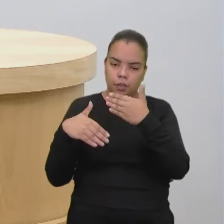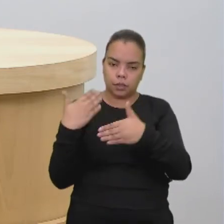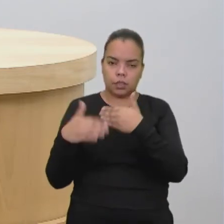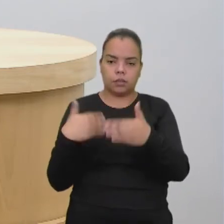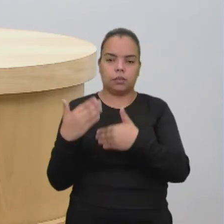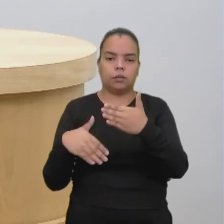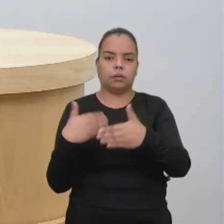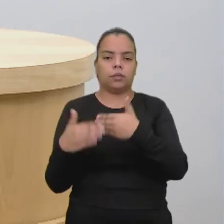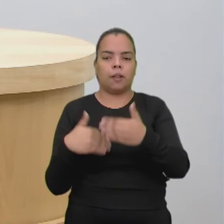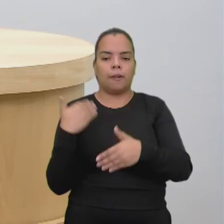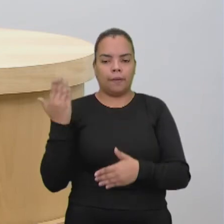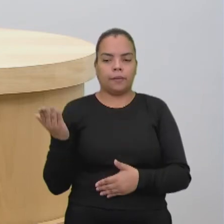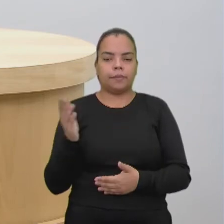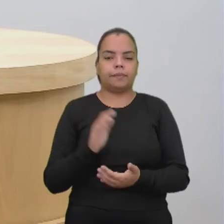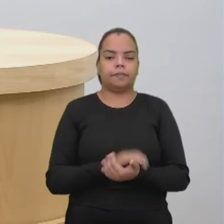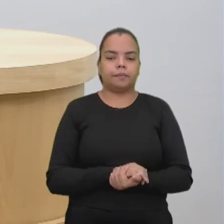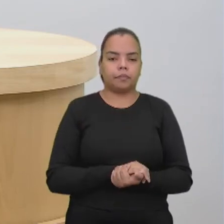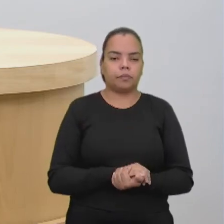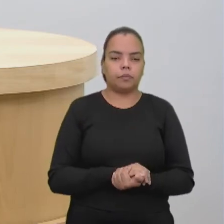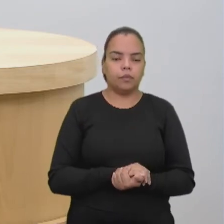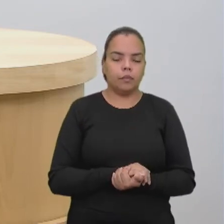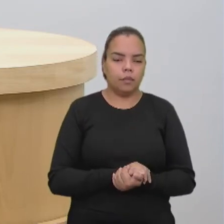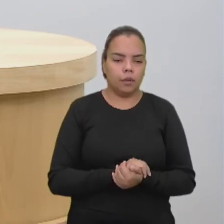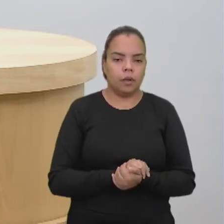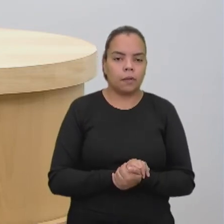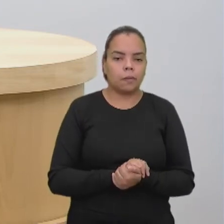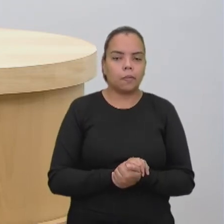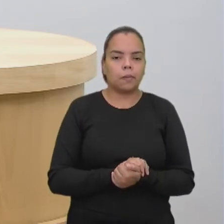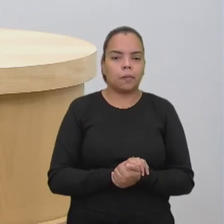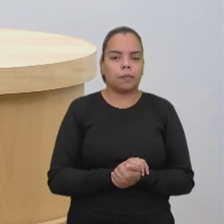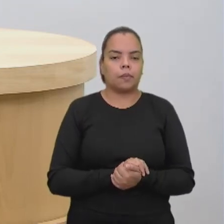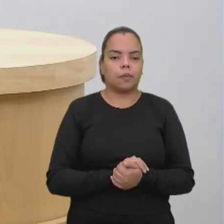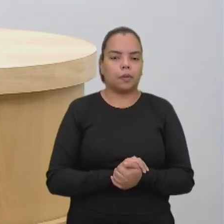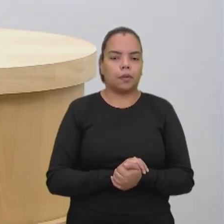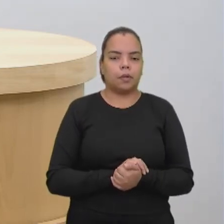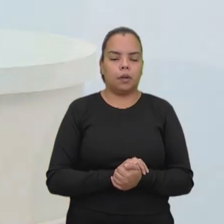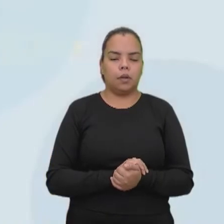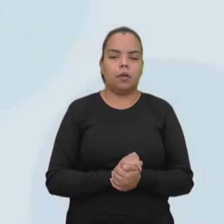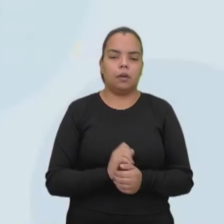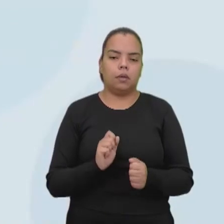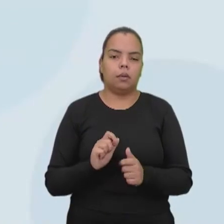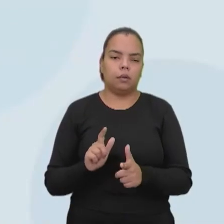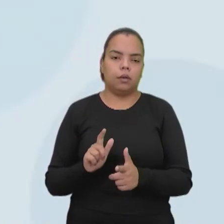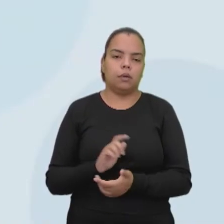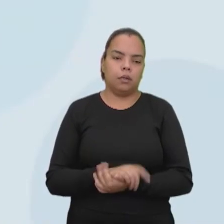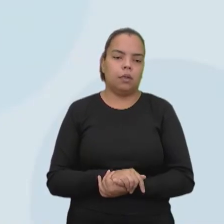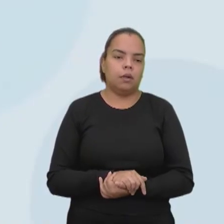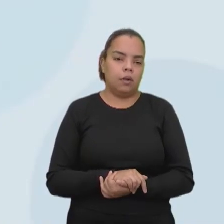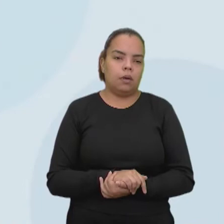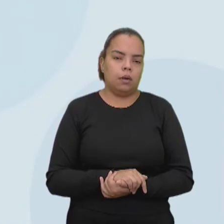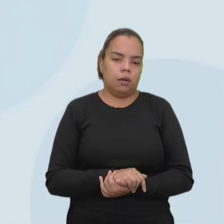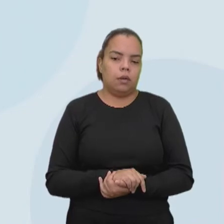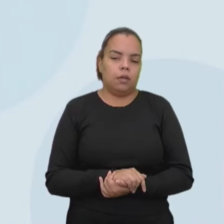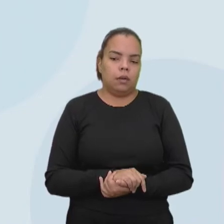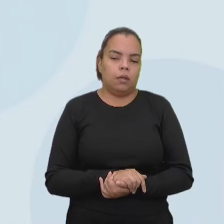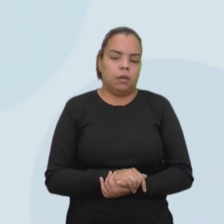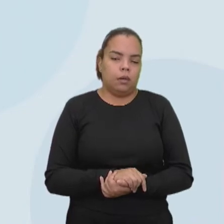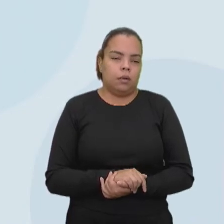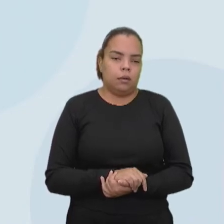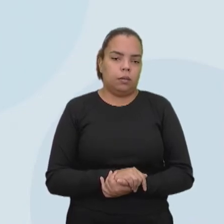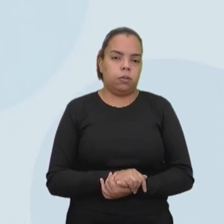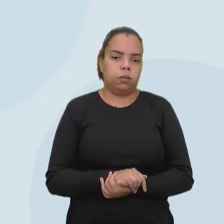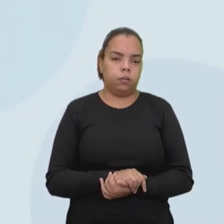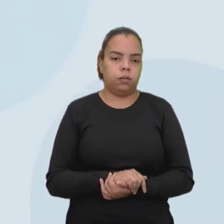ou através do processo químico ou no processo físico. Vamos lá para a próxima tela, que é recursos minerais em